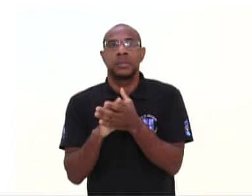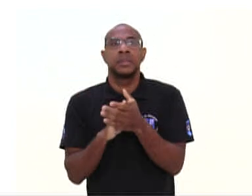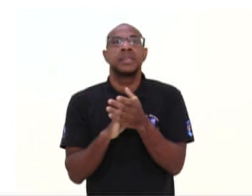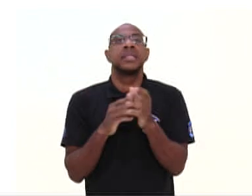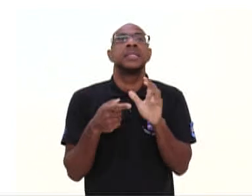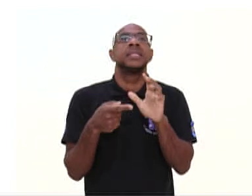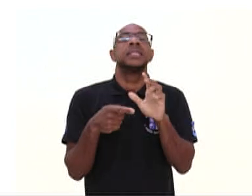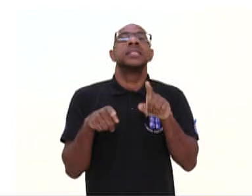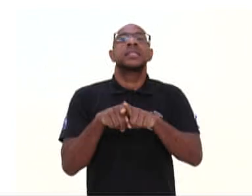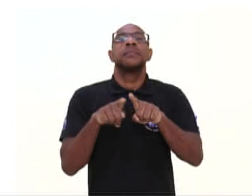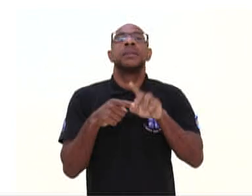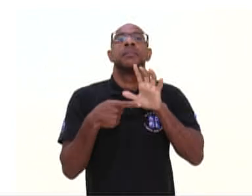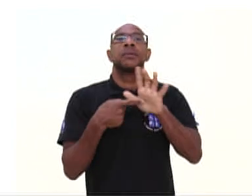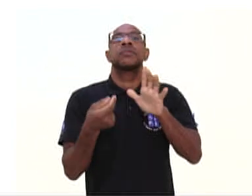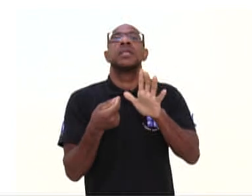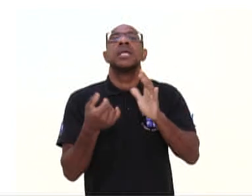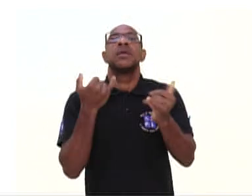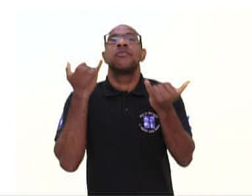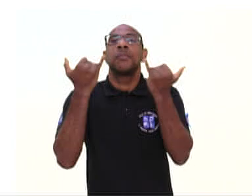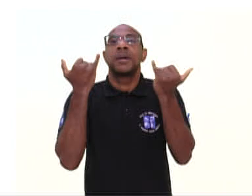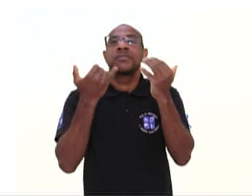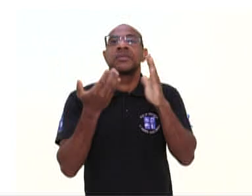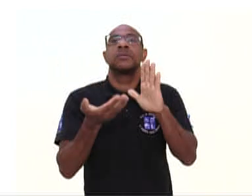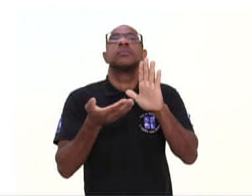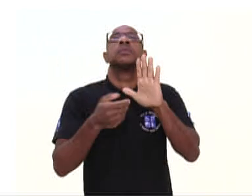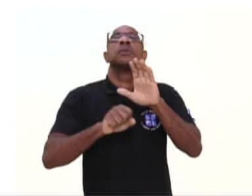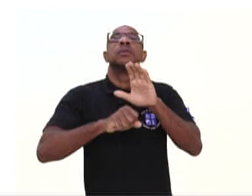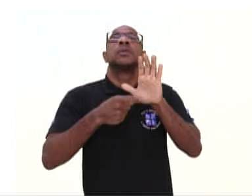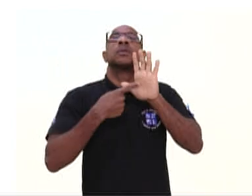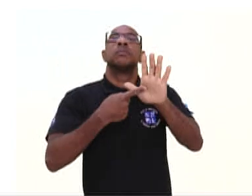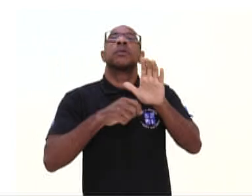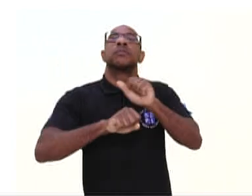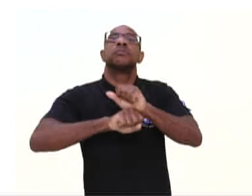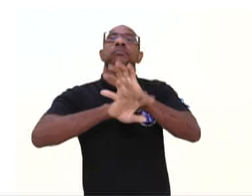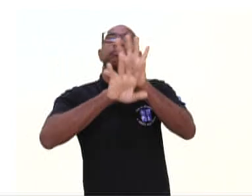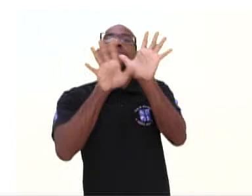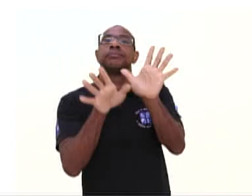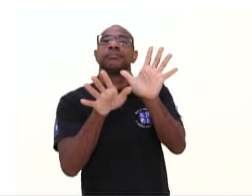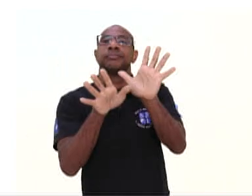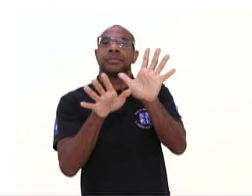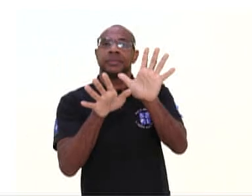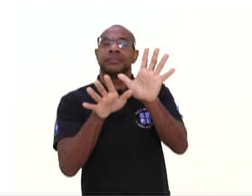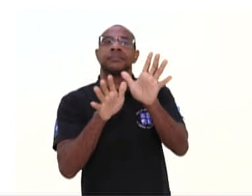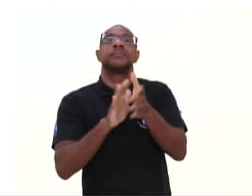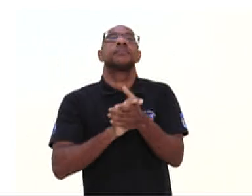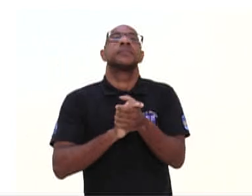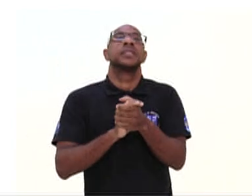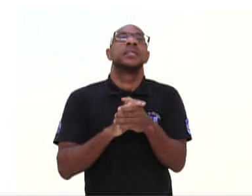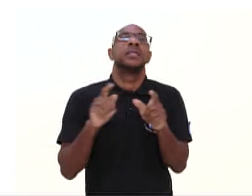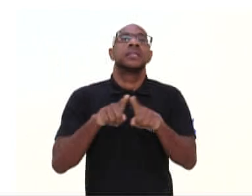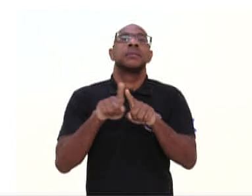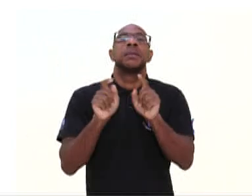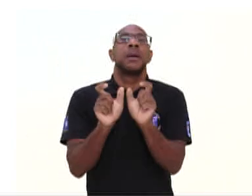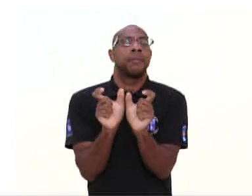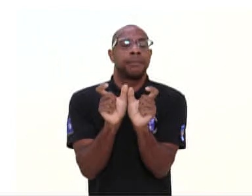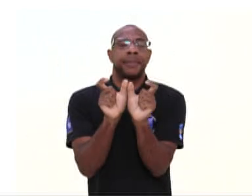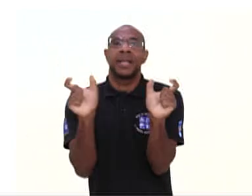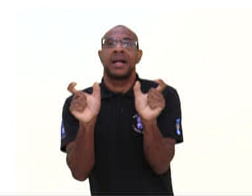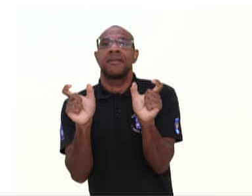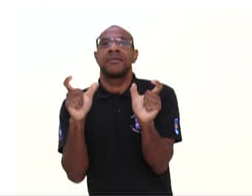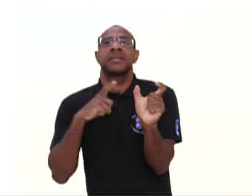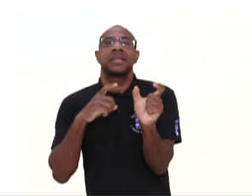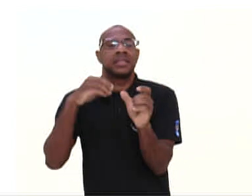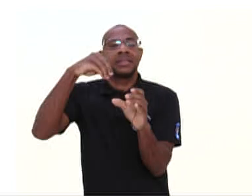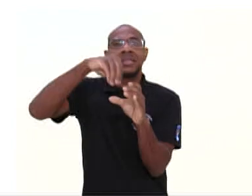reconhecemos informações explícitas, inferimos o sentido de palavras ou expressões no texto, investigando